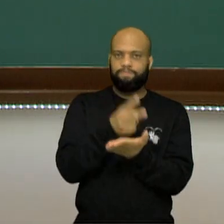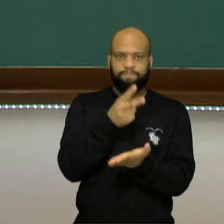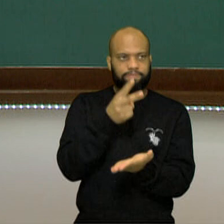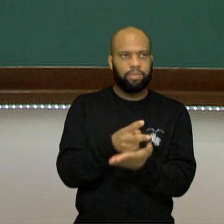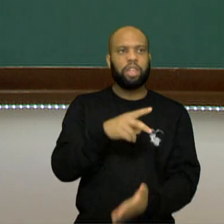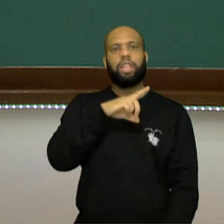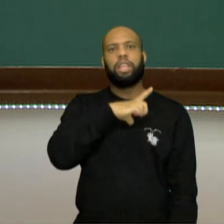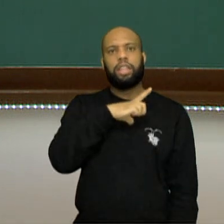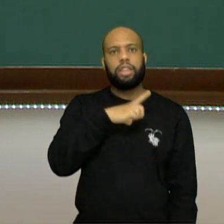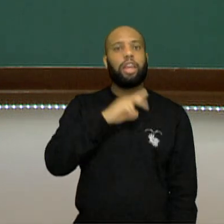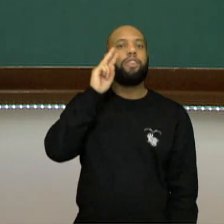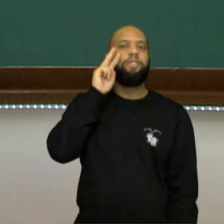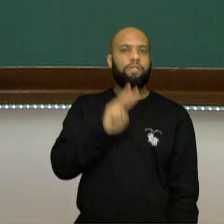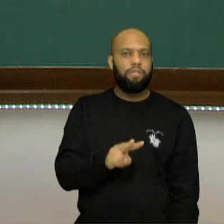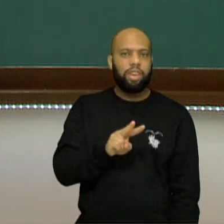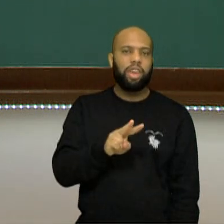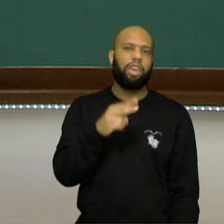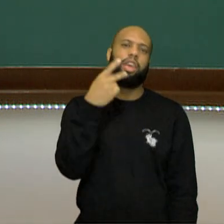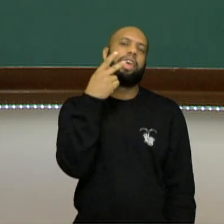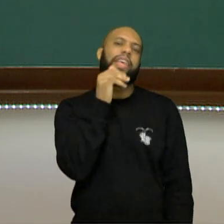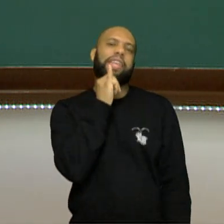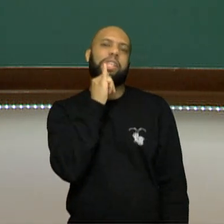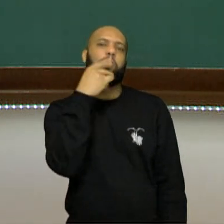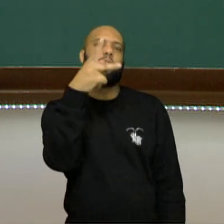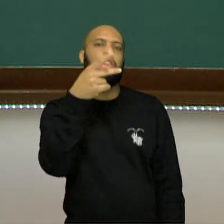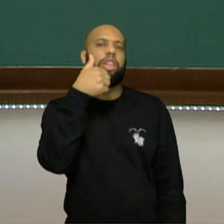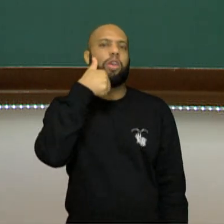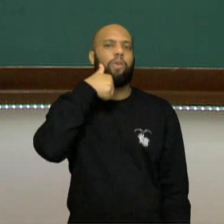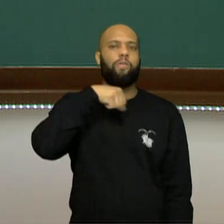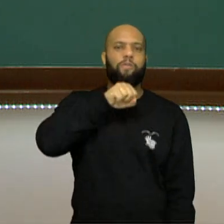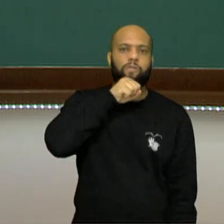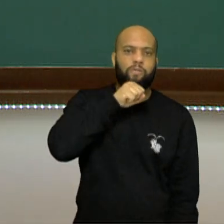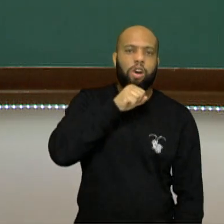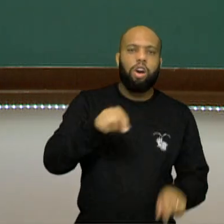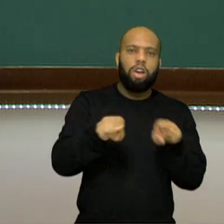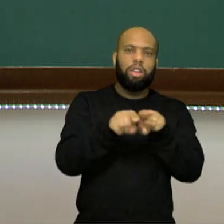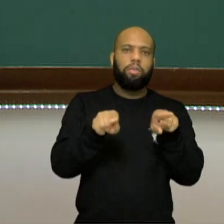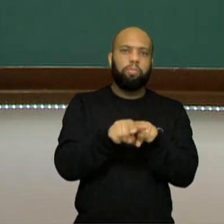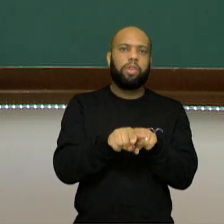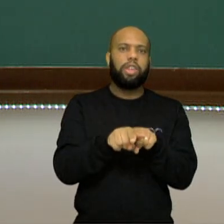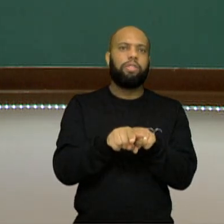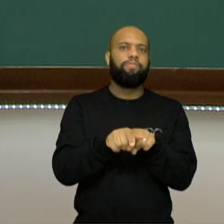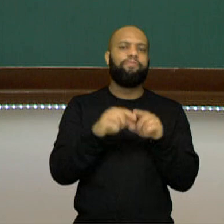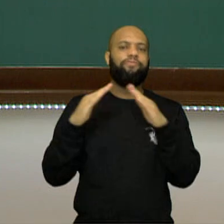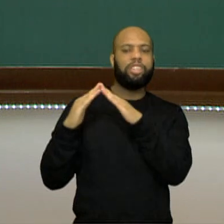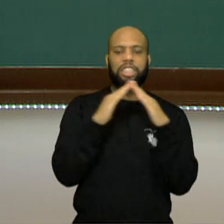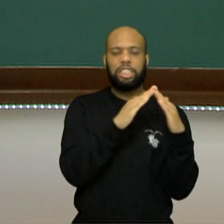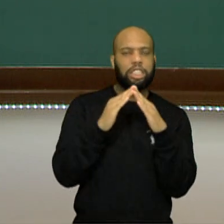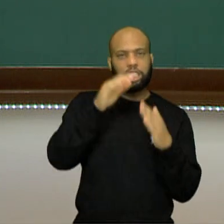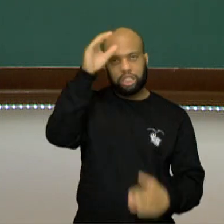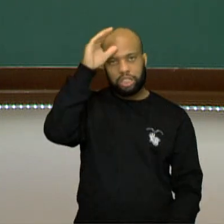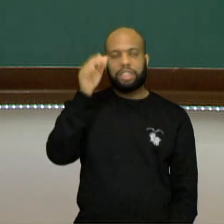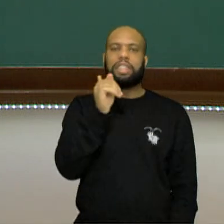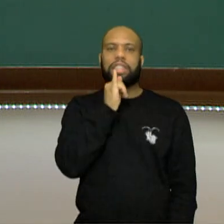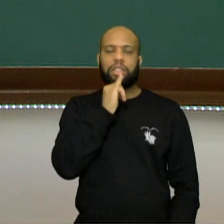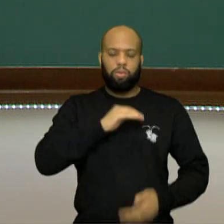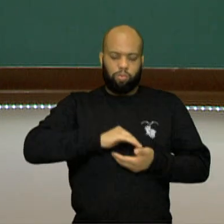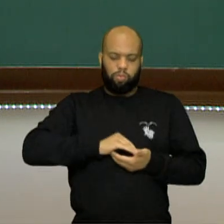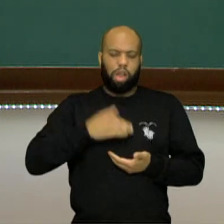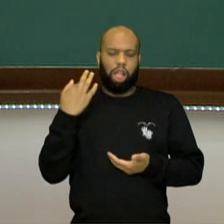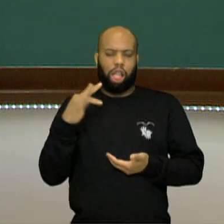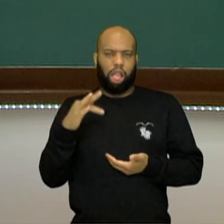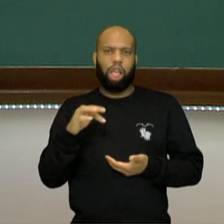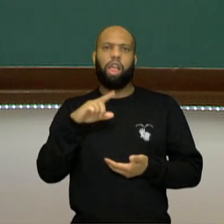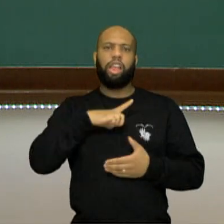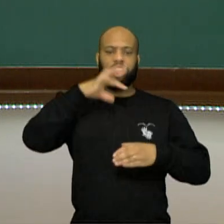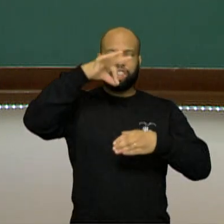né? Provavelmente vocês já ouviram da avó ou de algum vizinho, algum tio. Ah, por exemplo, estou com dor de estômago, toma um chazinho